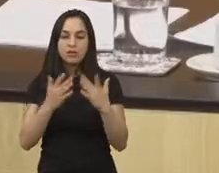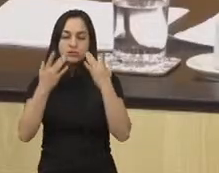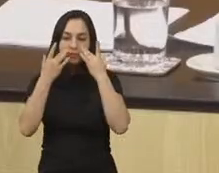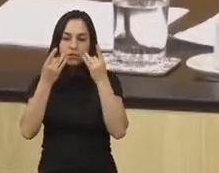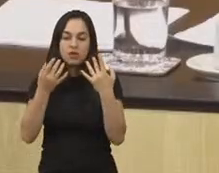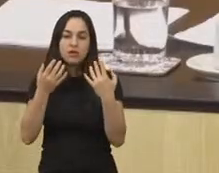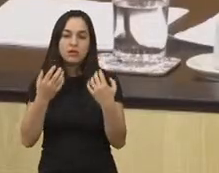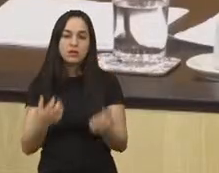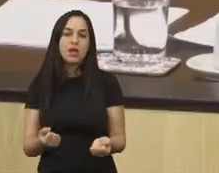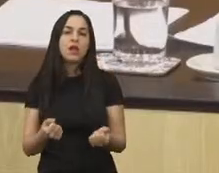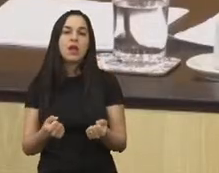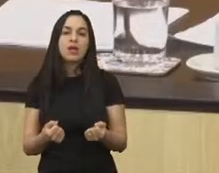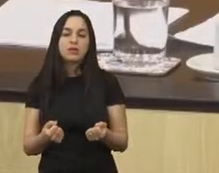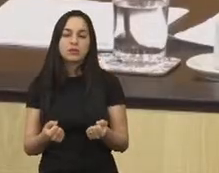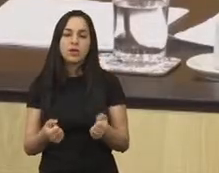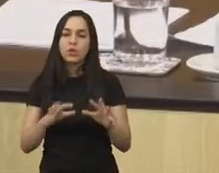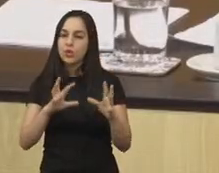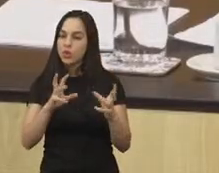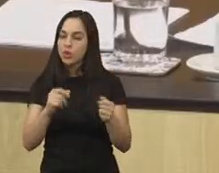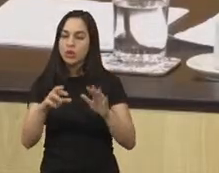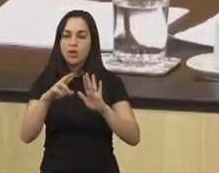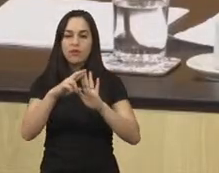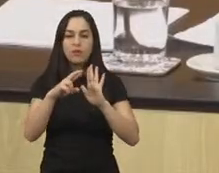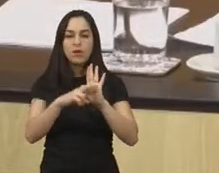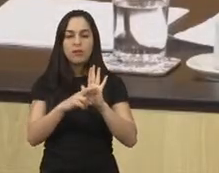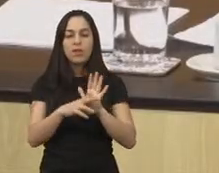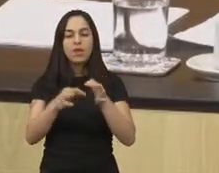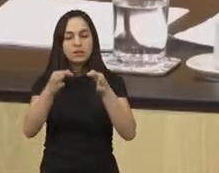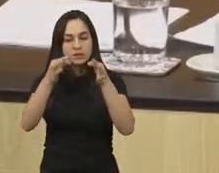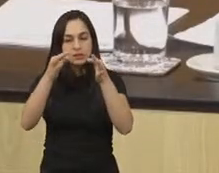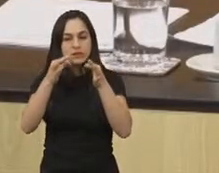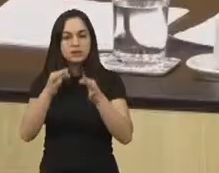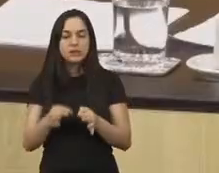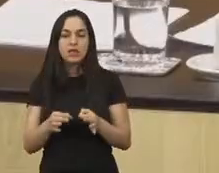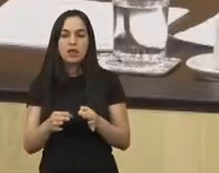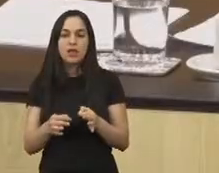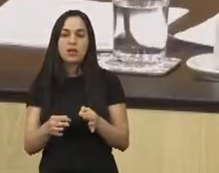egrégio plenário, cumpridas as formalidades